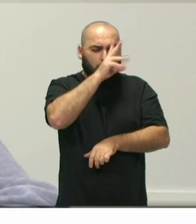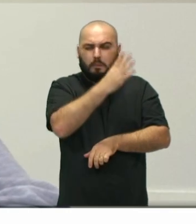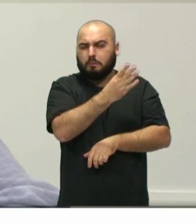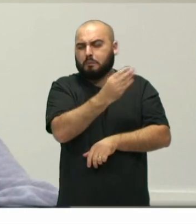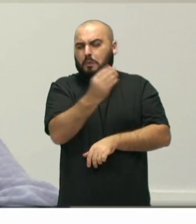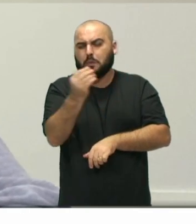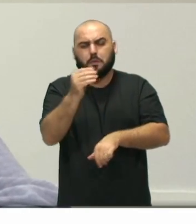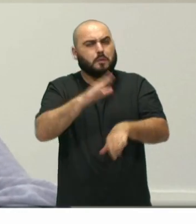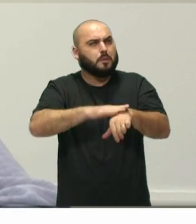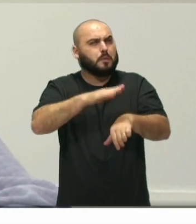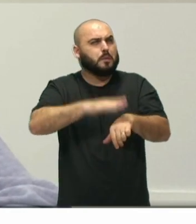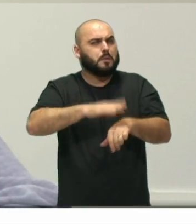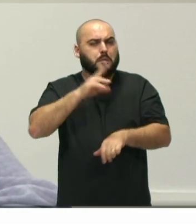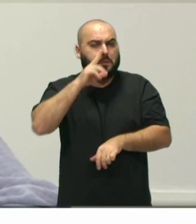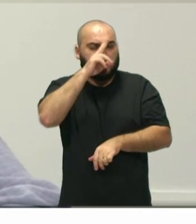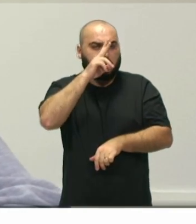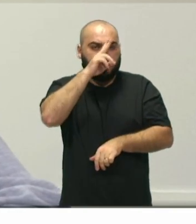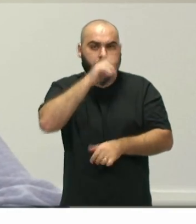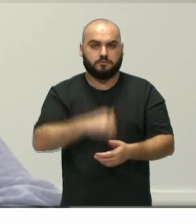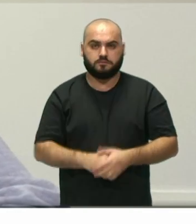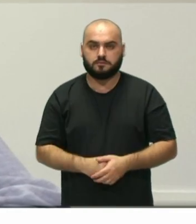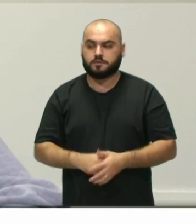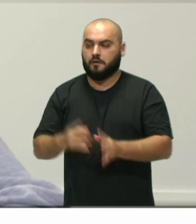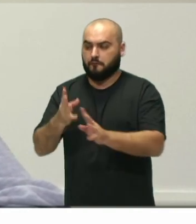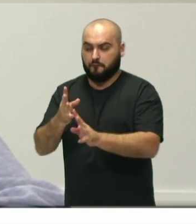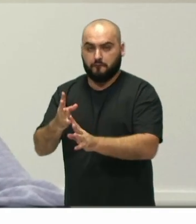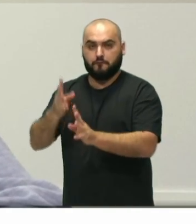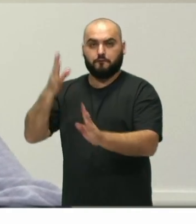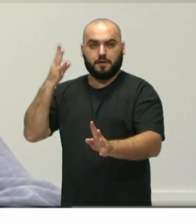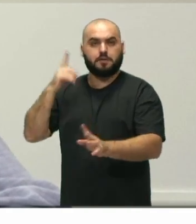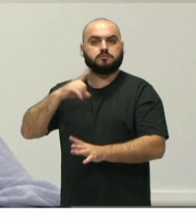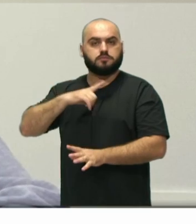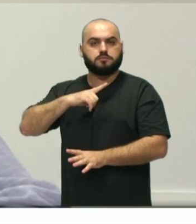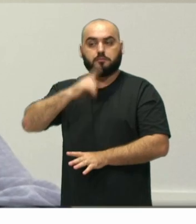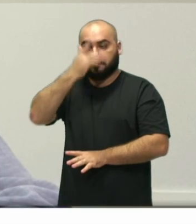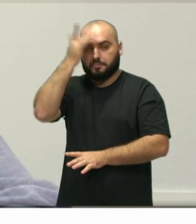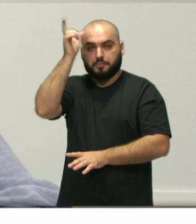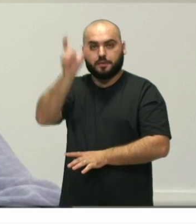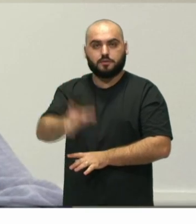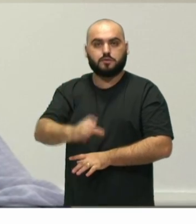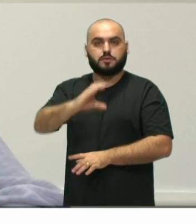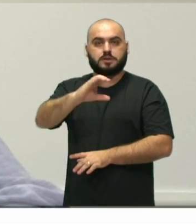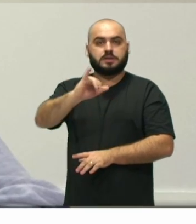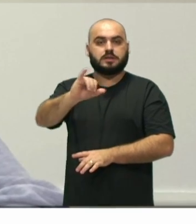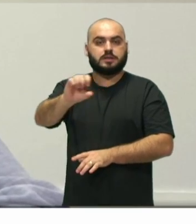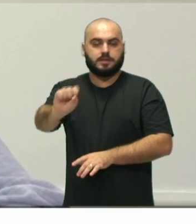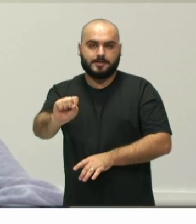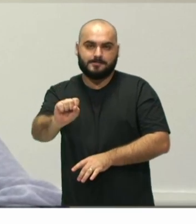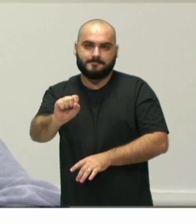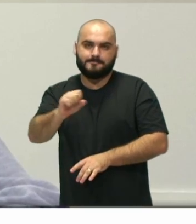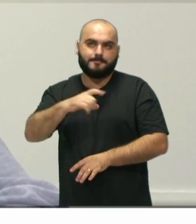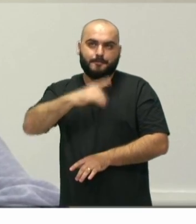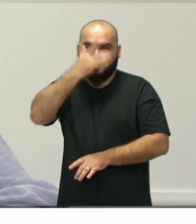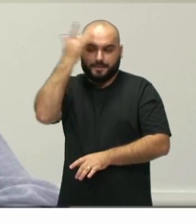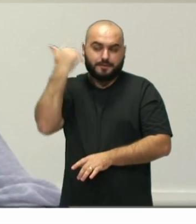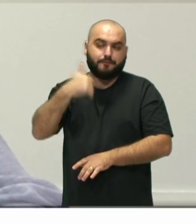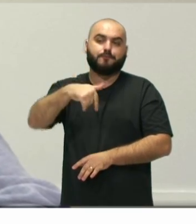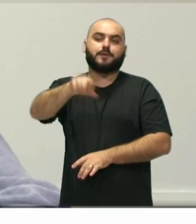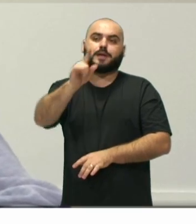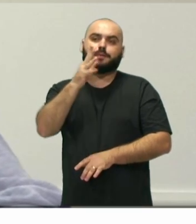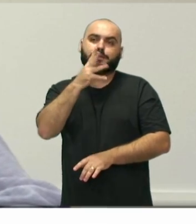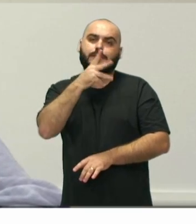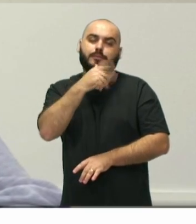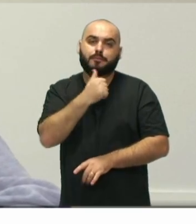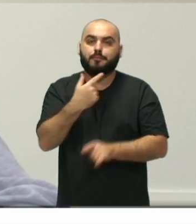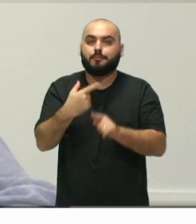tenho conversado com algumas pessoas da comunidade que têm me relatado a situação do SIS também, as pessoas têm ido, têm demorado um pouco, porque